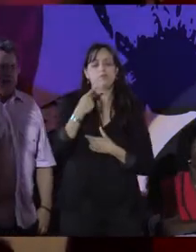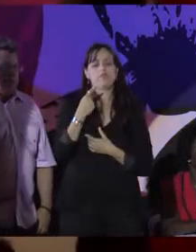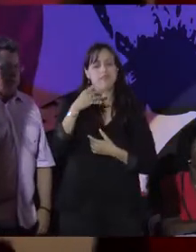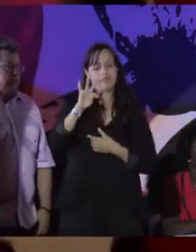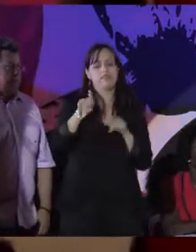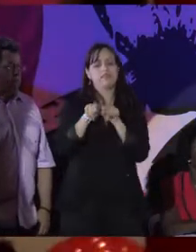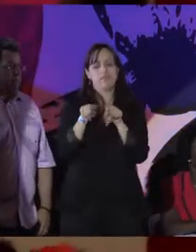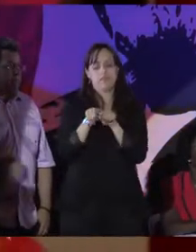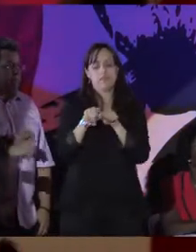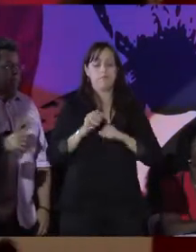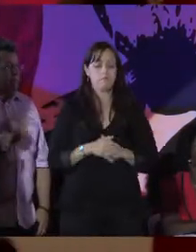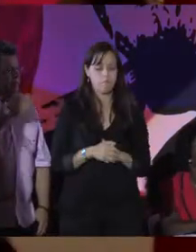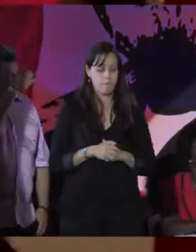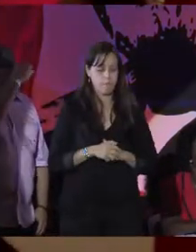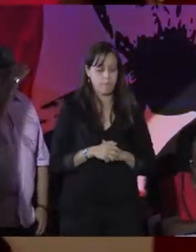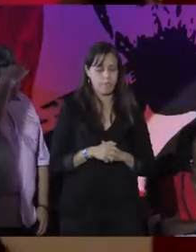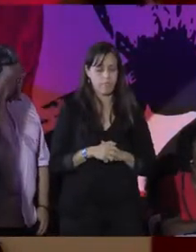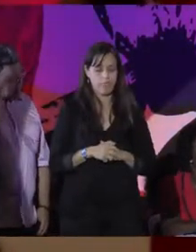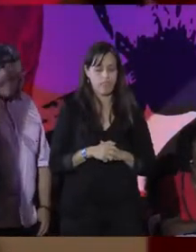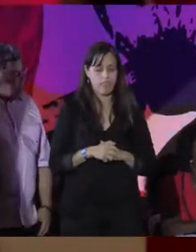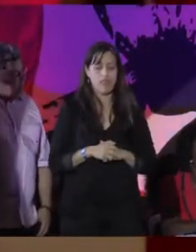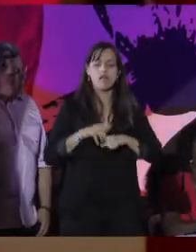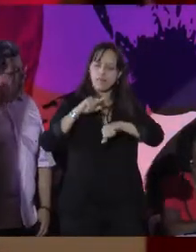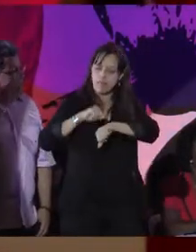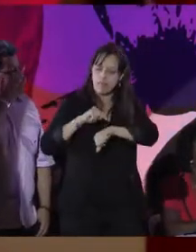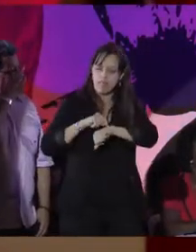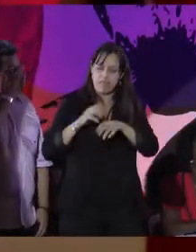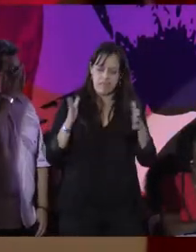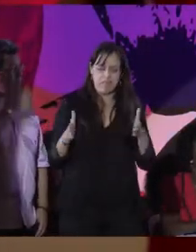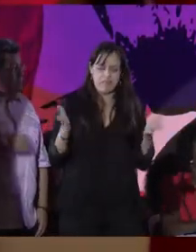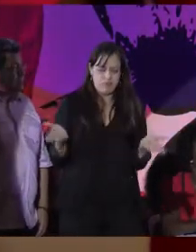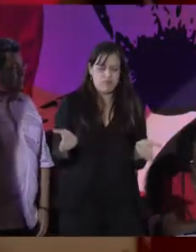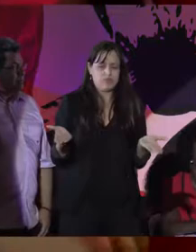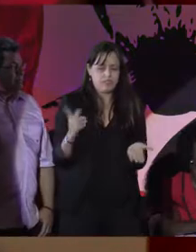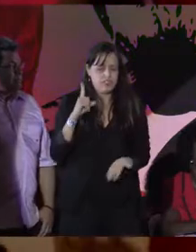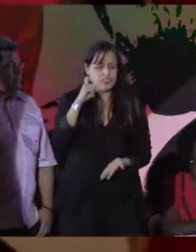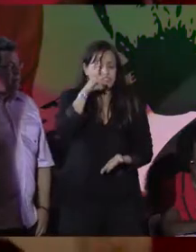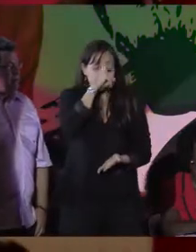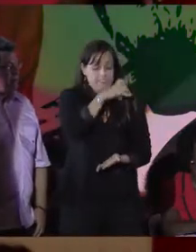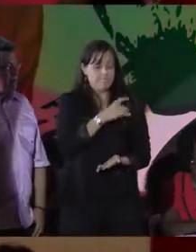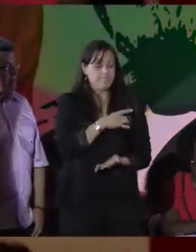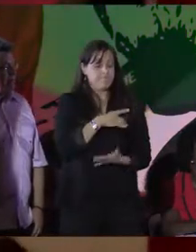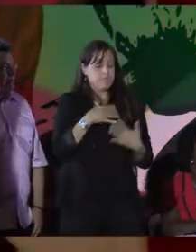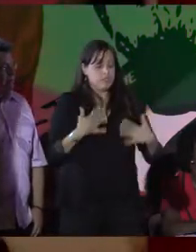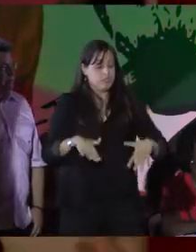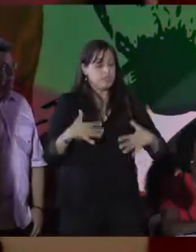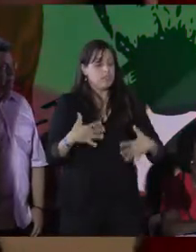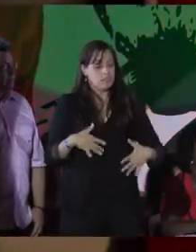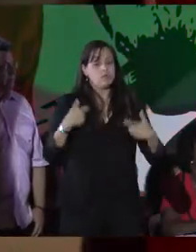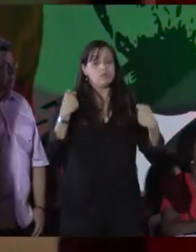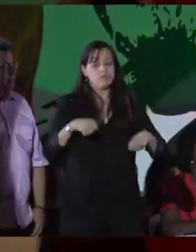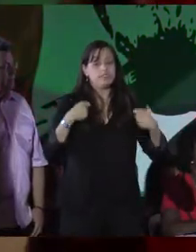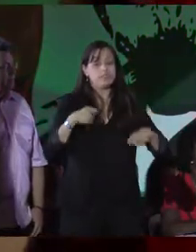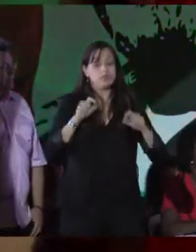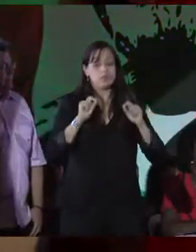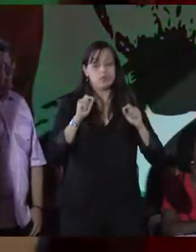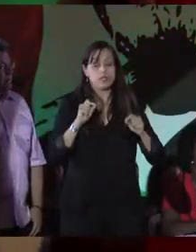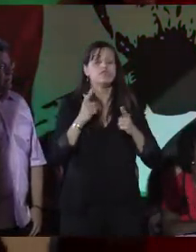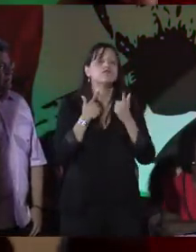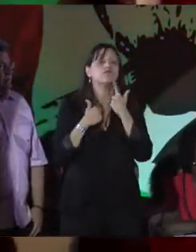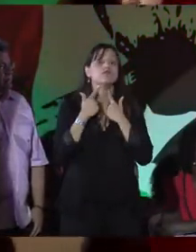Trabalhadores. E em tempos tão tenebrosos, em tempos tão difíceis, nós precisamos desejar a organizações como o